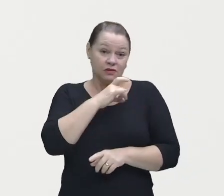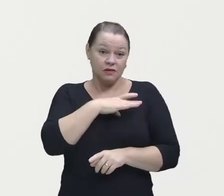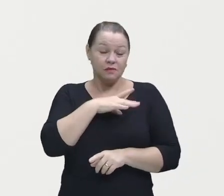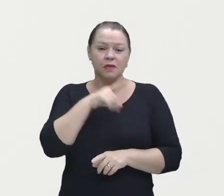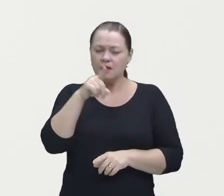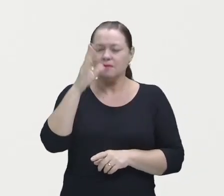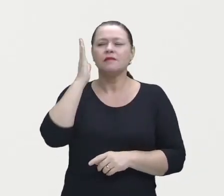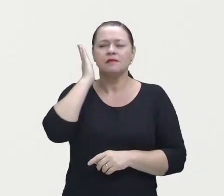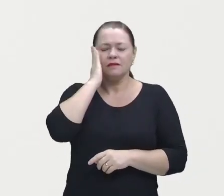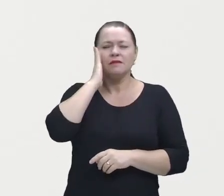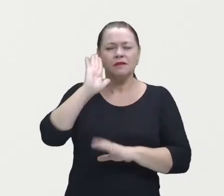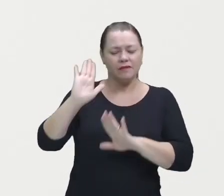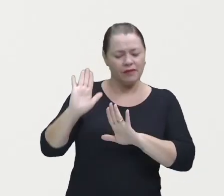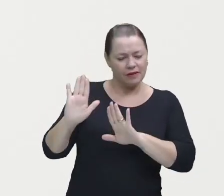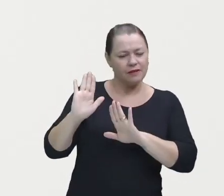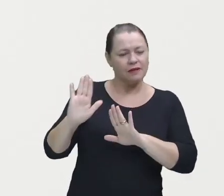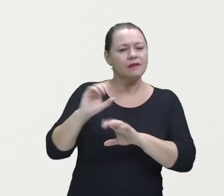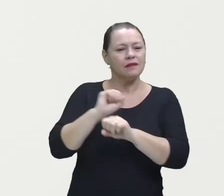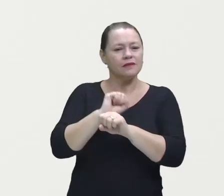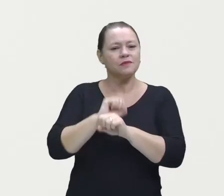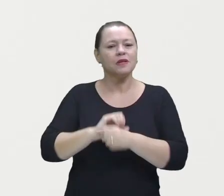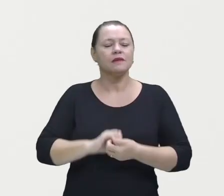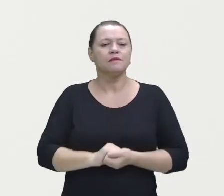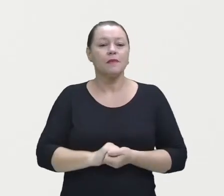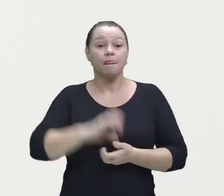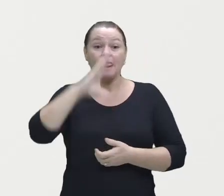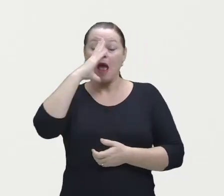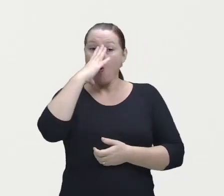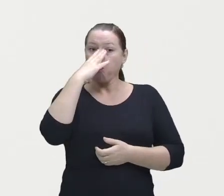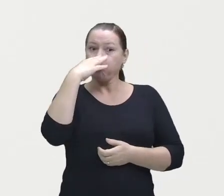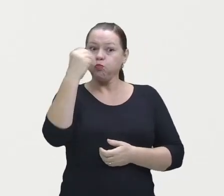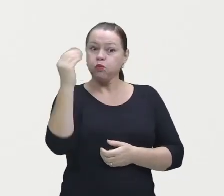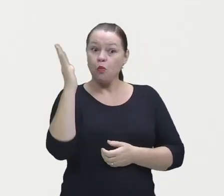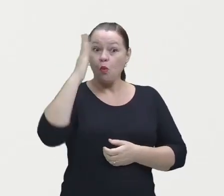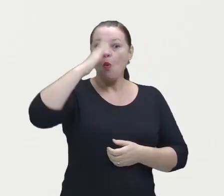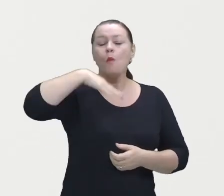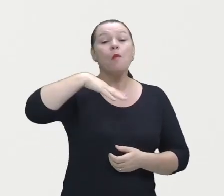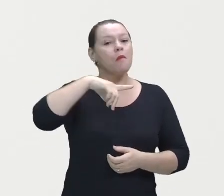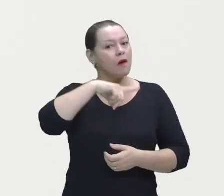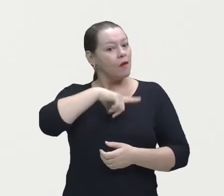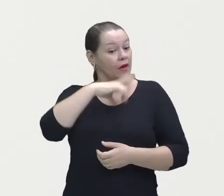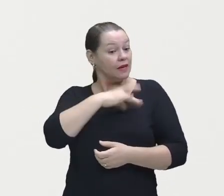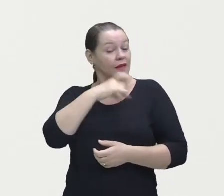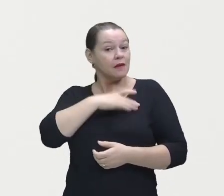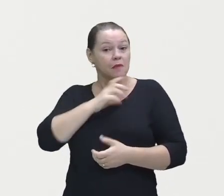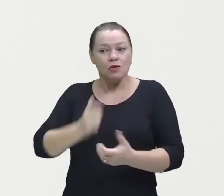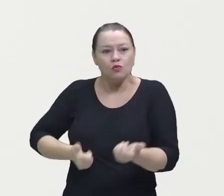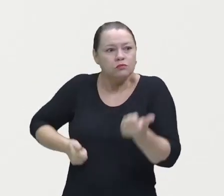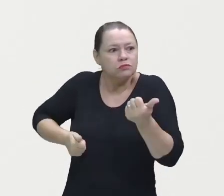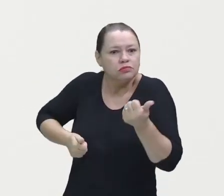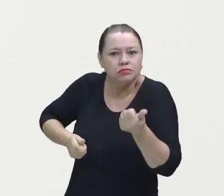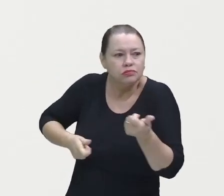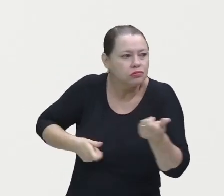Você vai entender. O lobo mau tem medo do caçador.